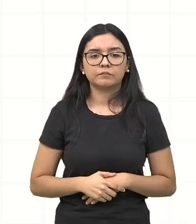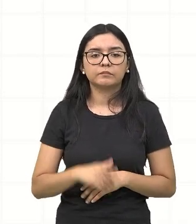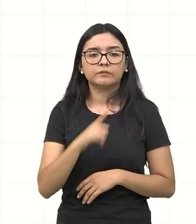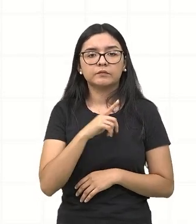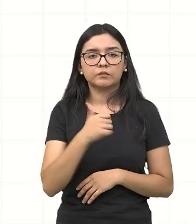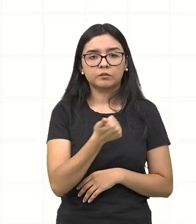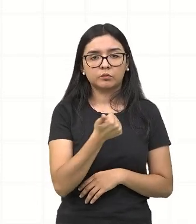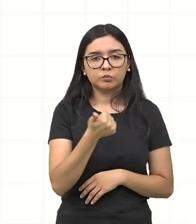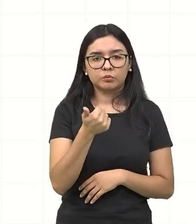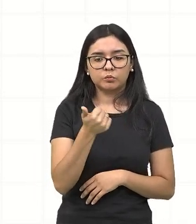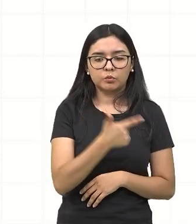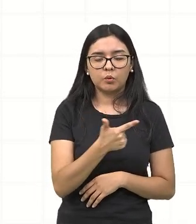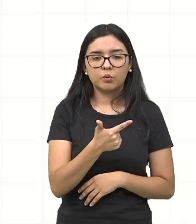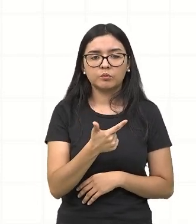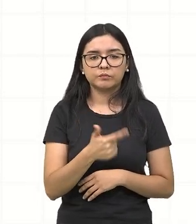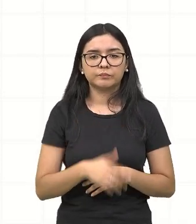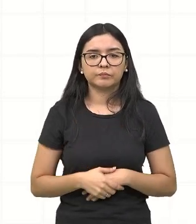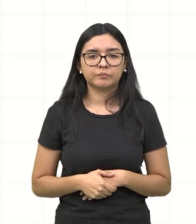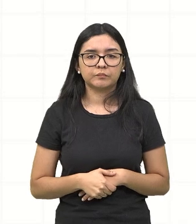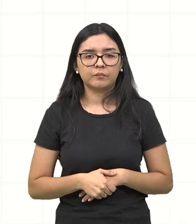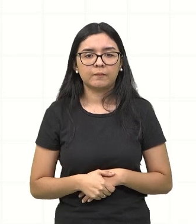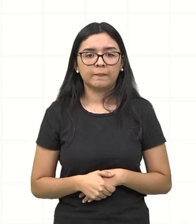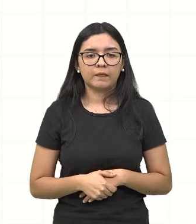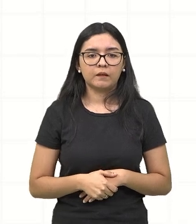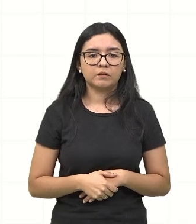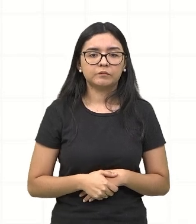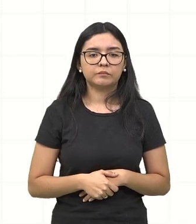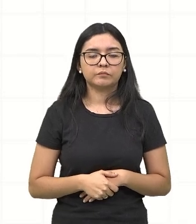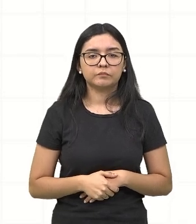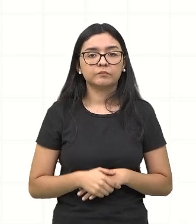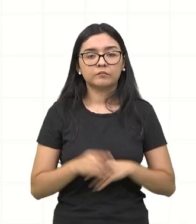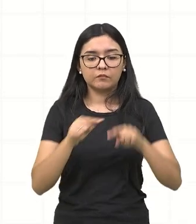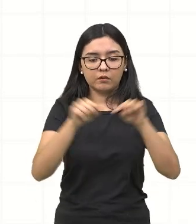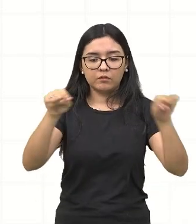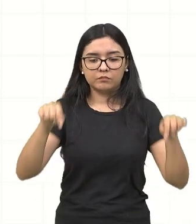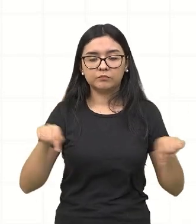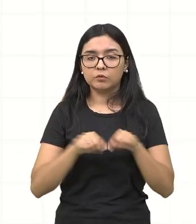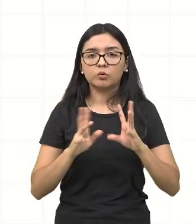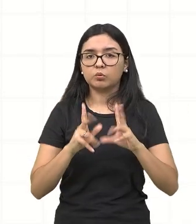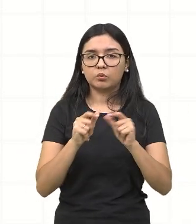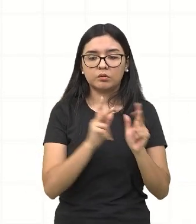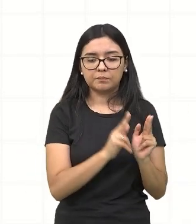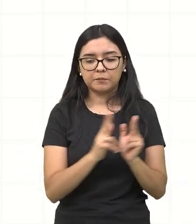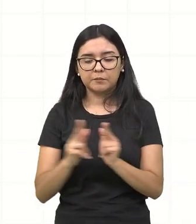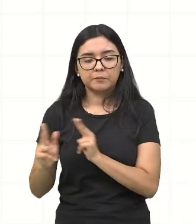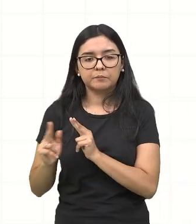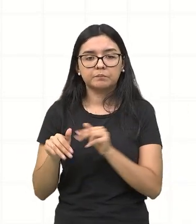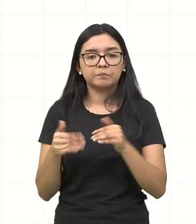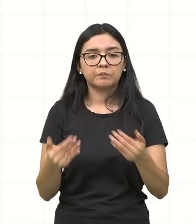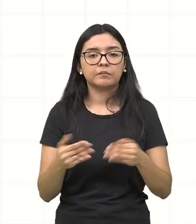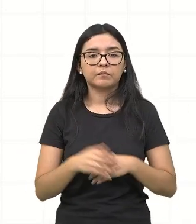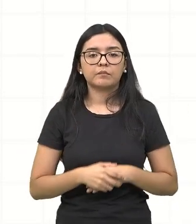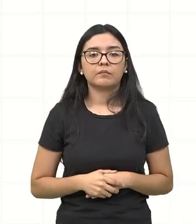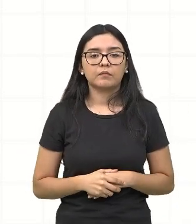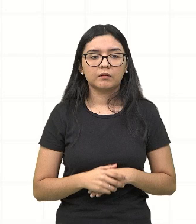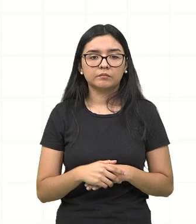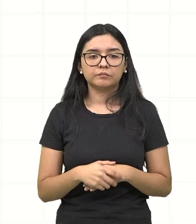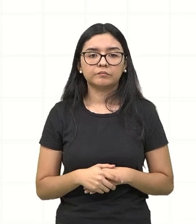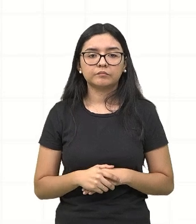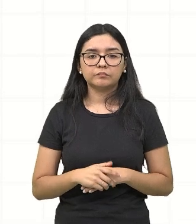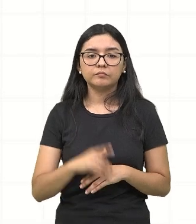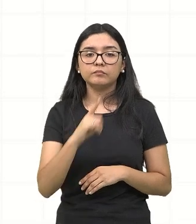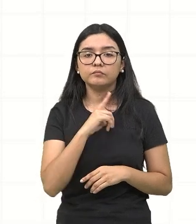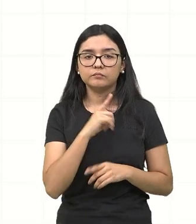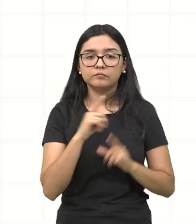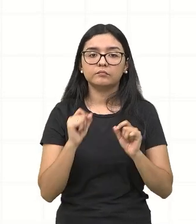12, como é um paralelepípedo e os cubos todos são iguais, então aqui, ó, para preencher também essa outra